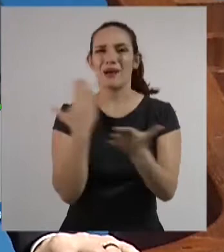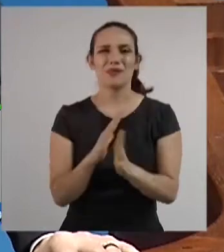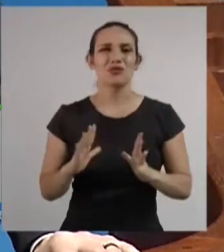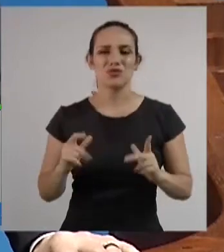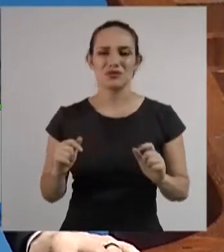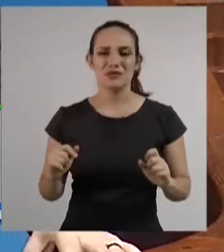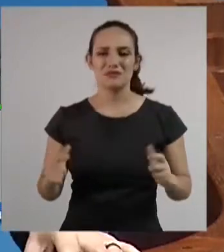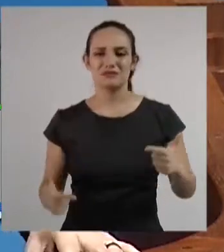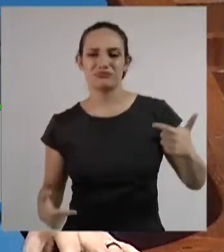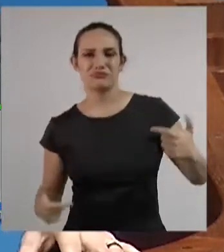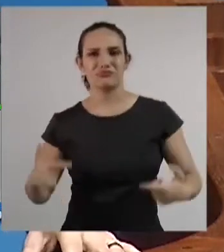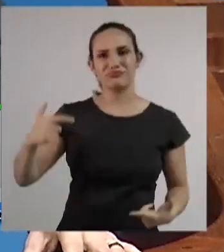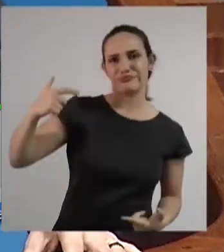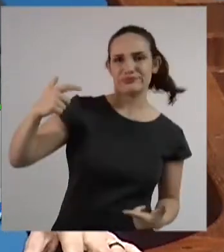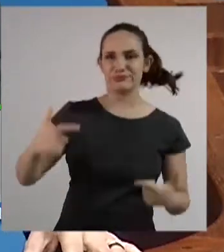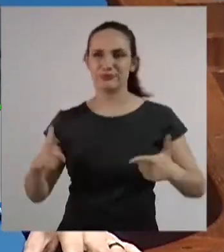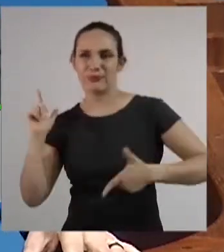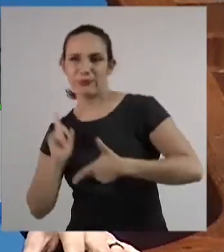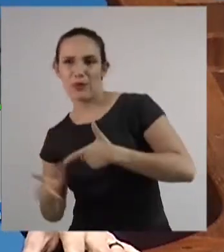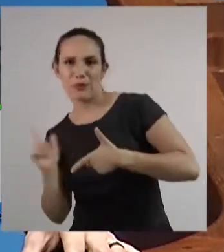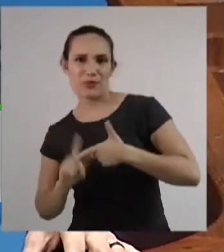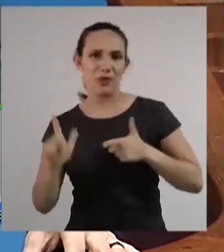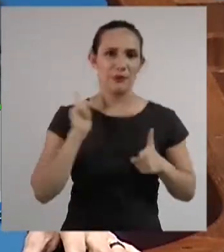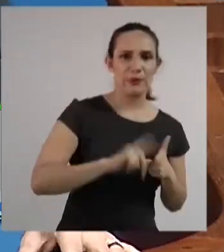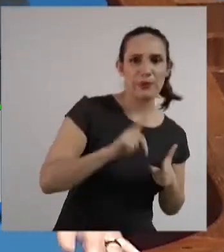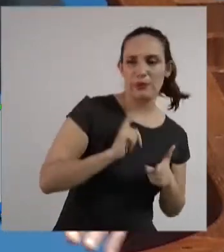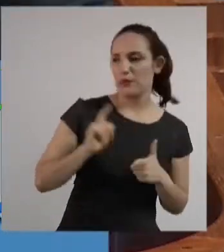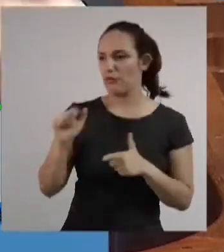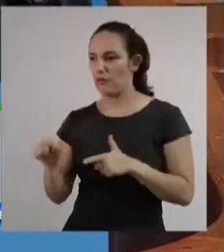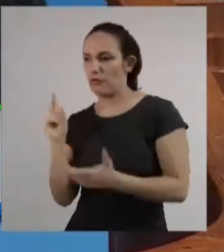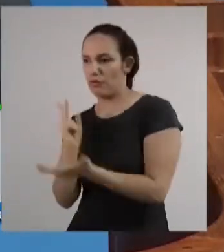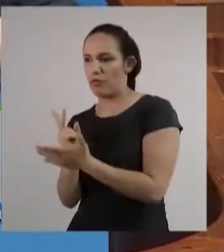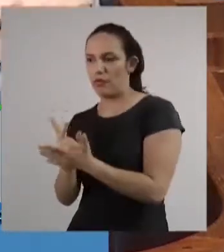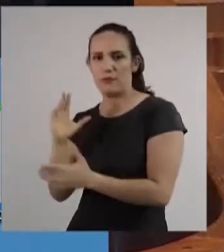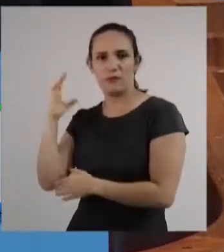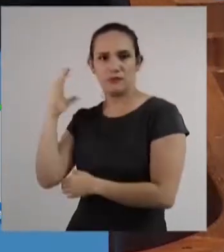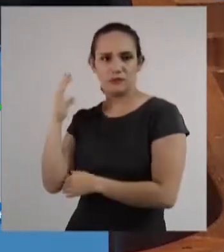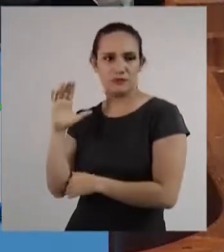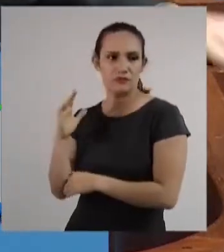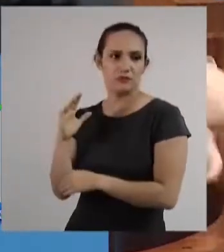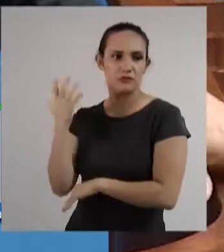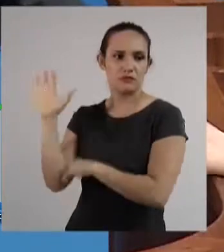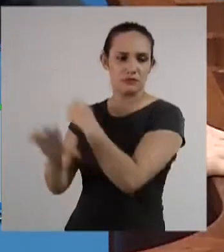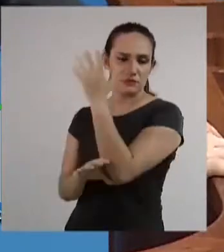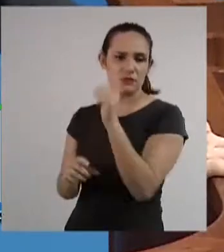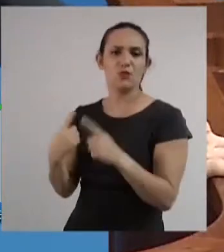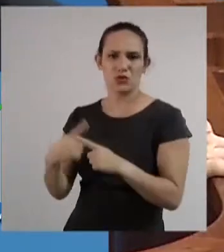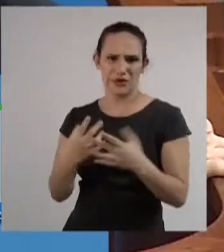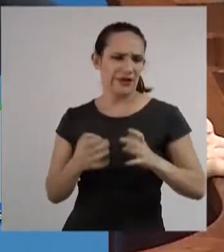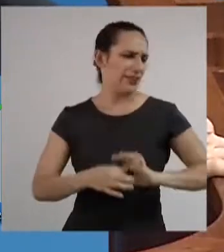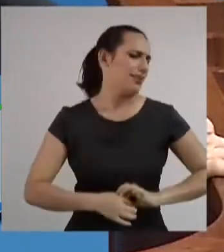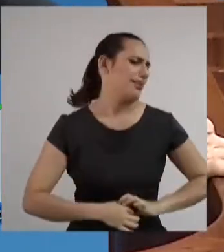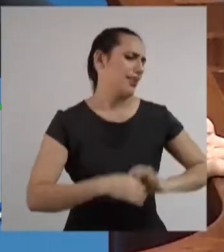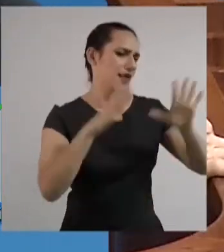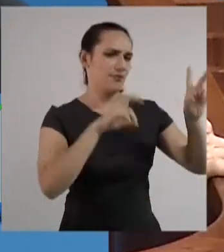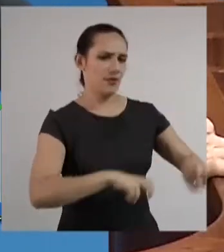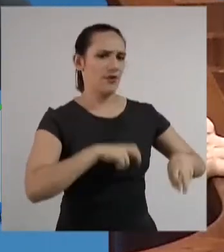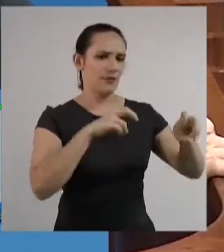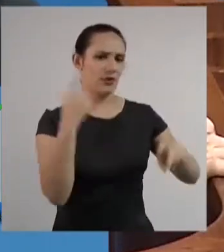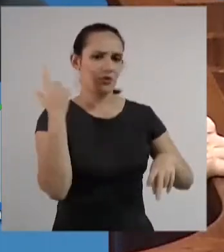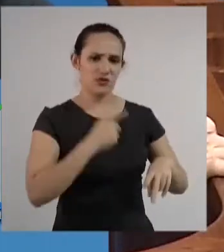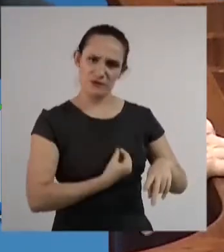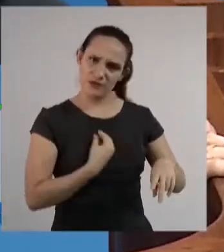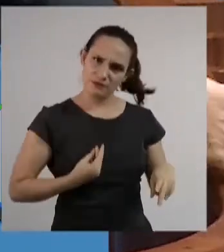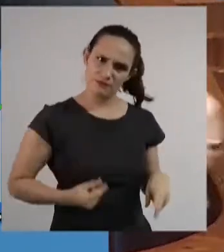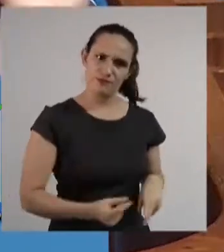essas implicâncias dos ambientalistas e deixar o agronegócio, né, livre para poder